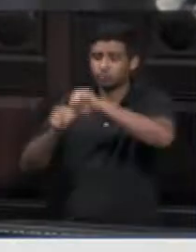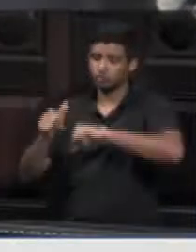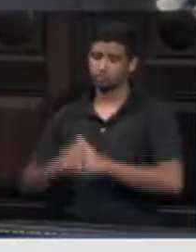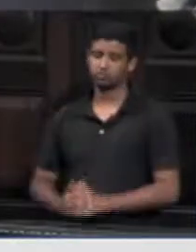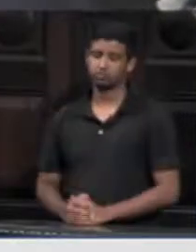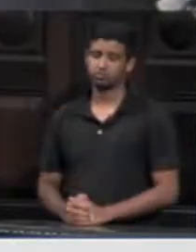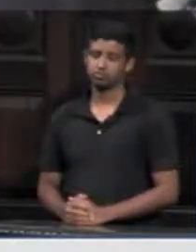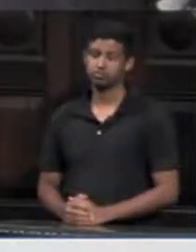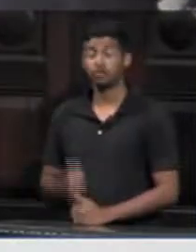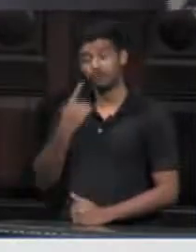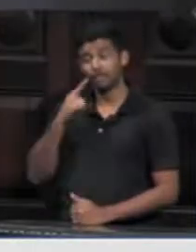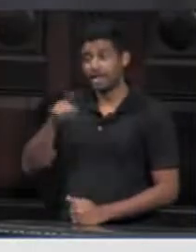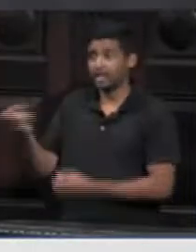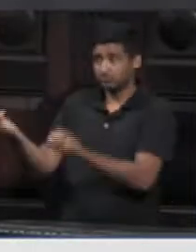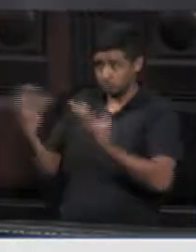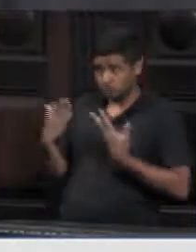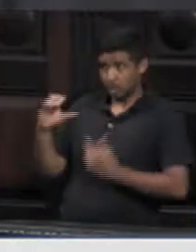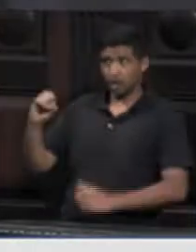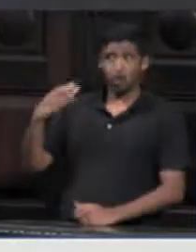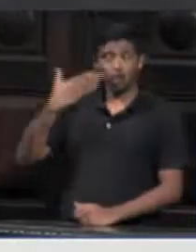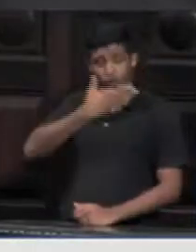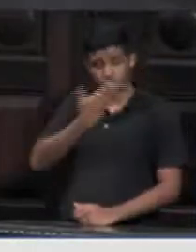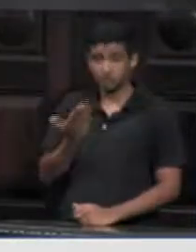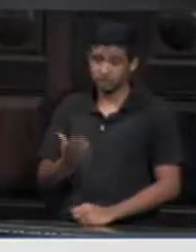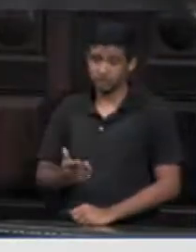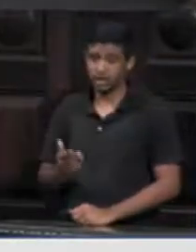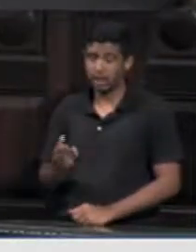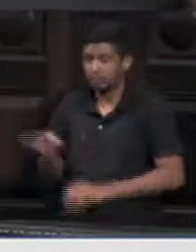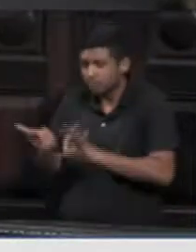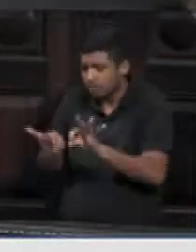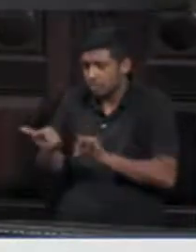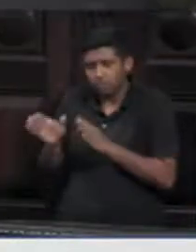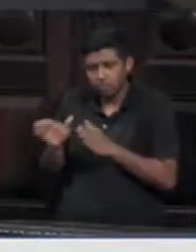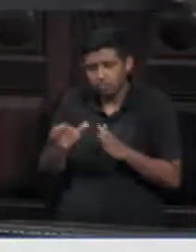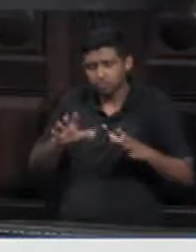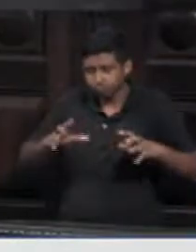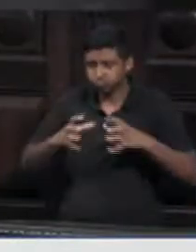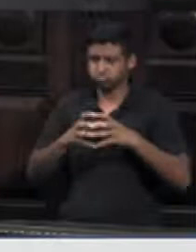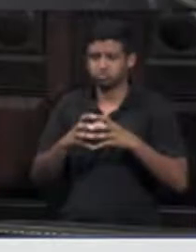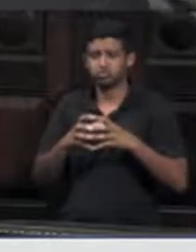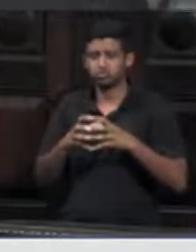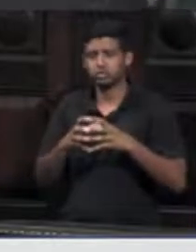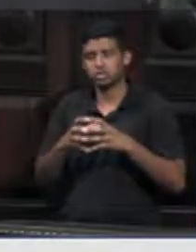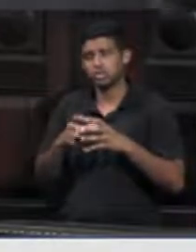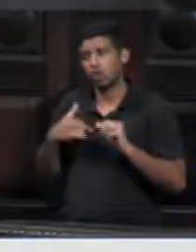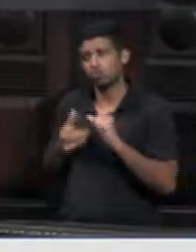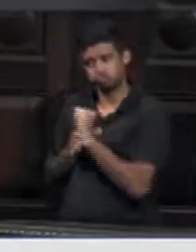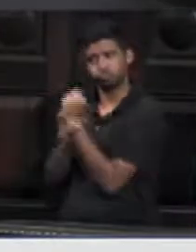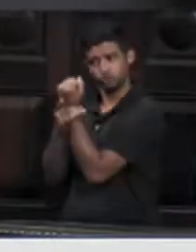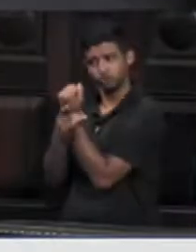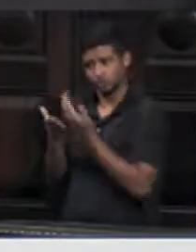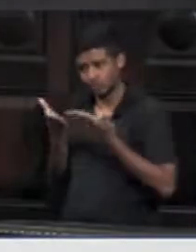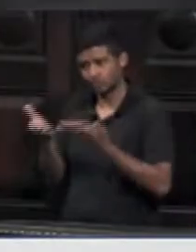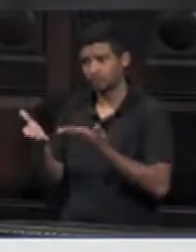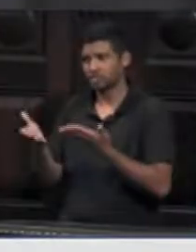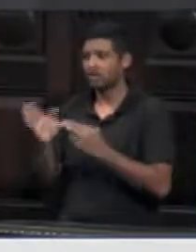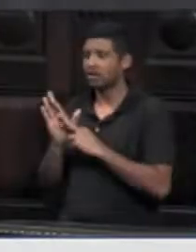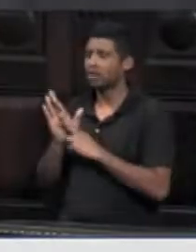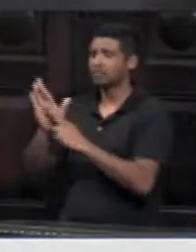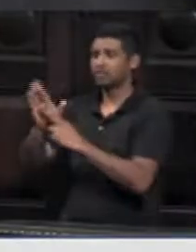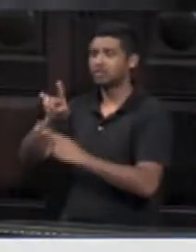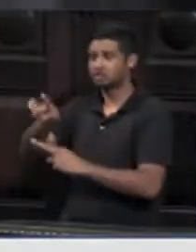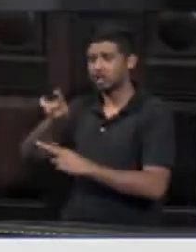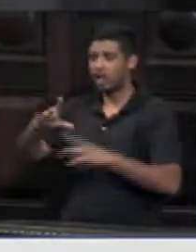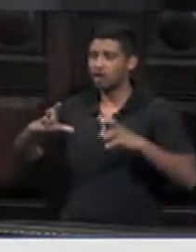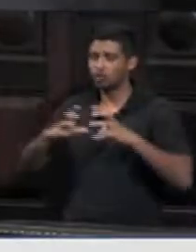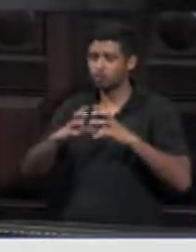dada a oportunidade da sociedade organizada, e aí eu posso garantir, deputado Eliomar, estavam representantes de associação de moradores,